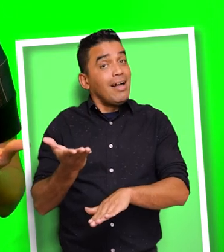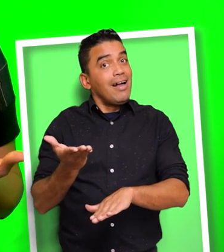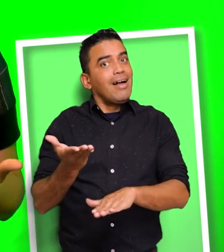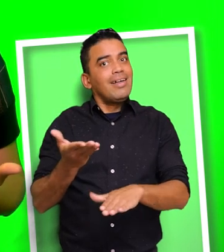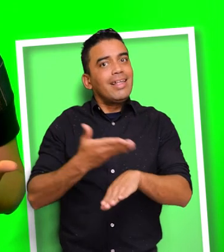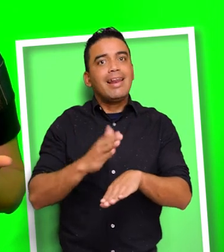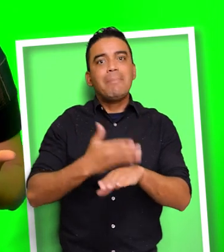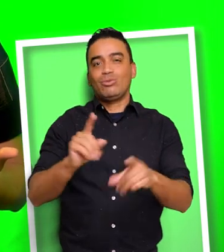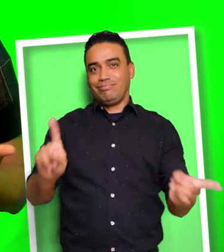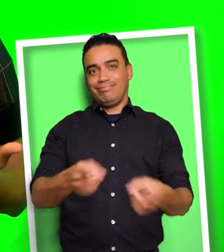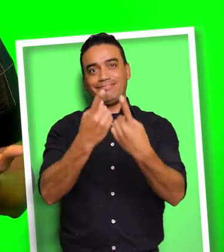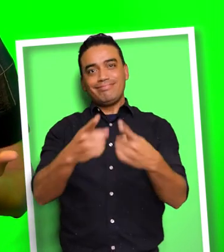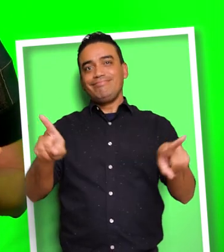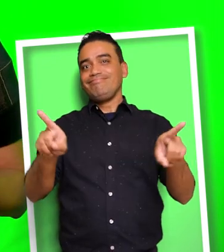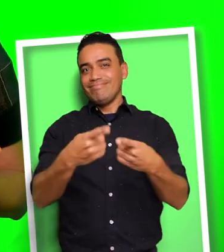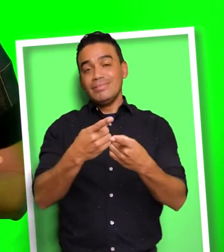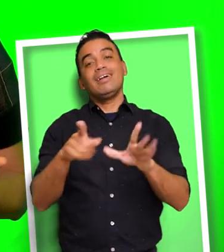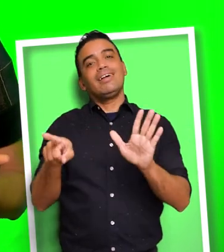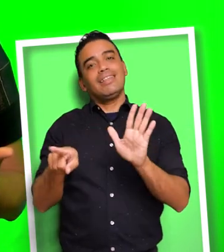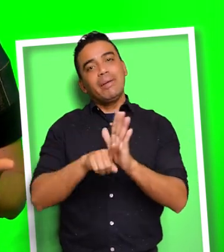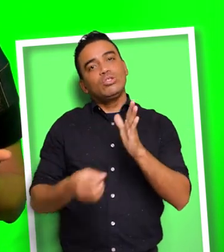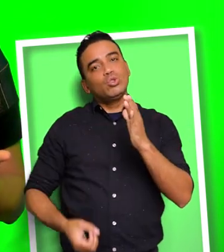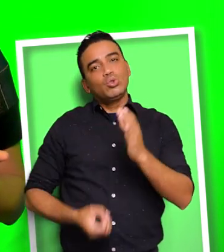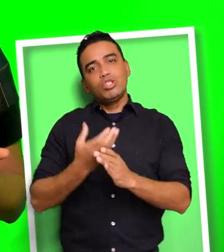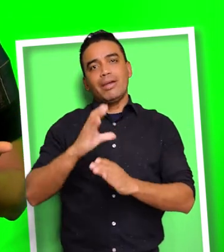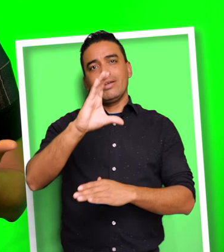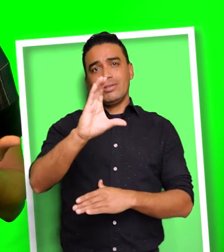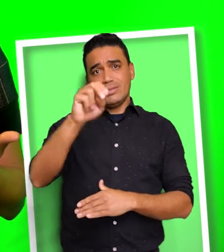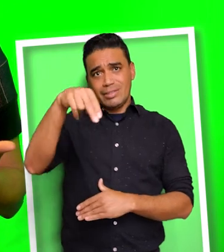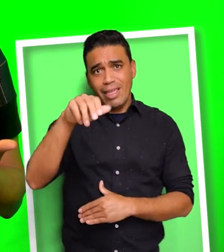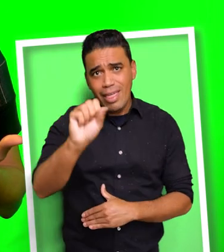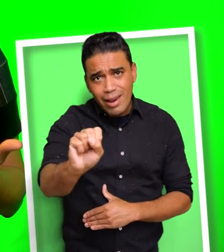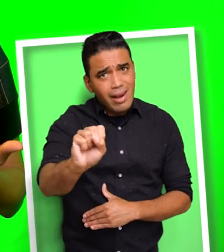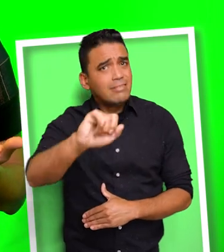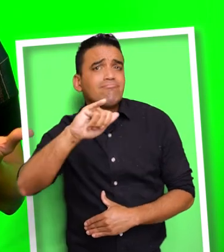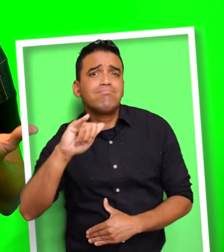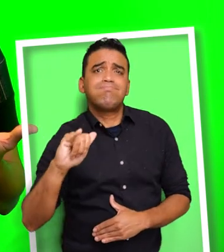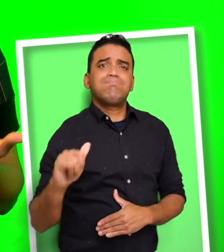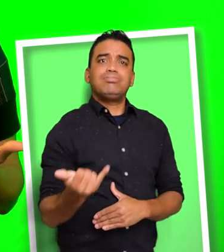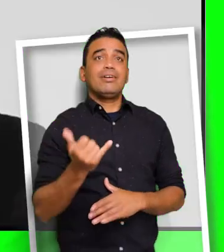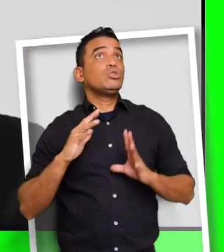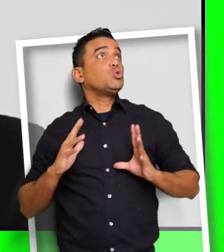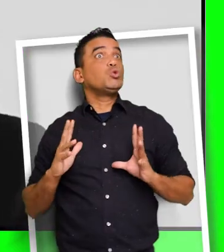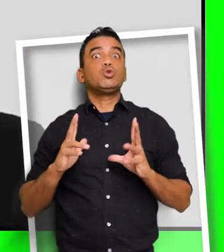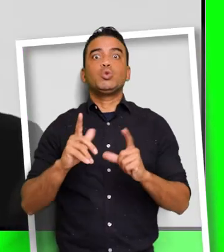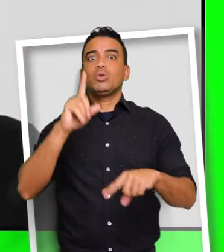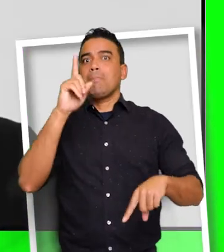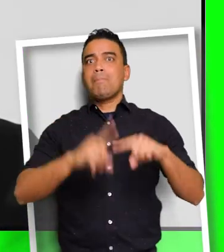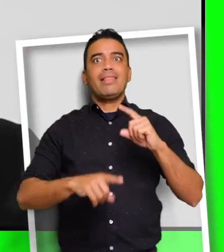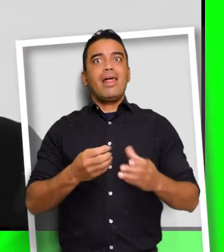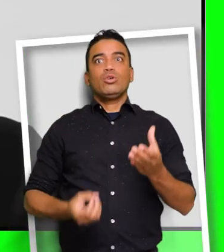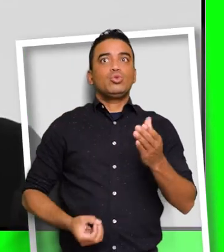pelo treinamento musical, e a construção das cenas também passa por aproveitar todo esse material